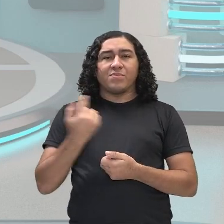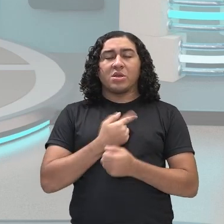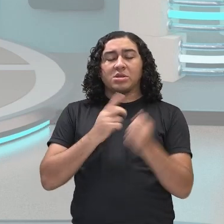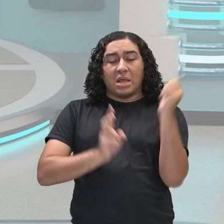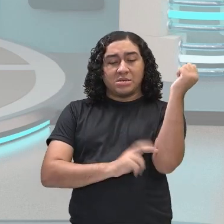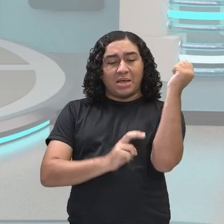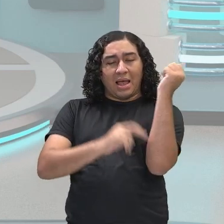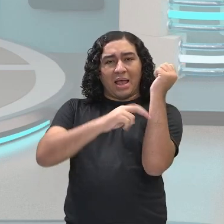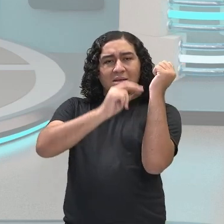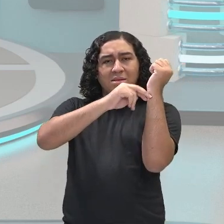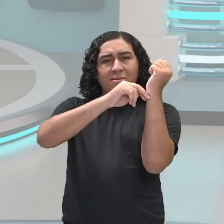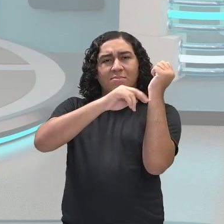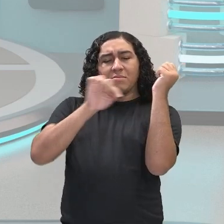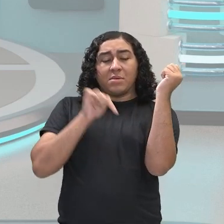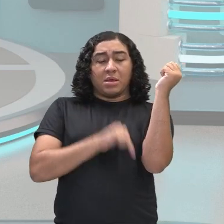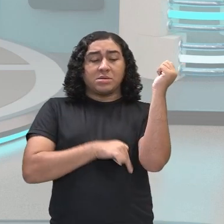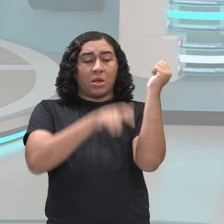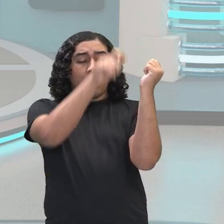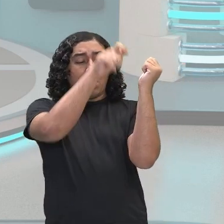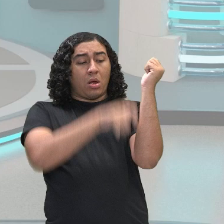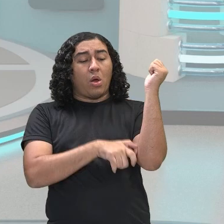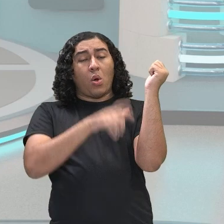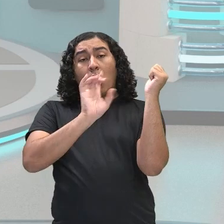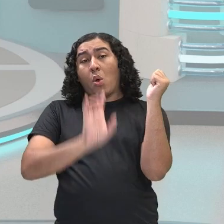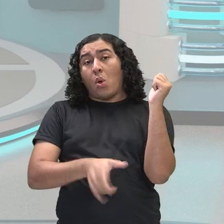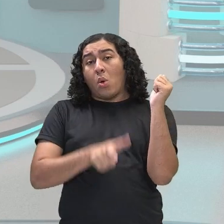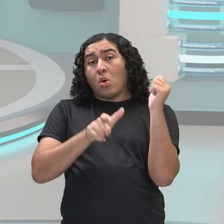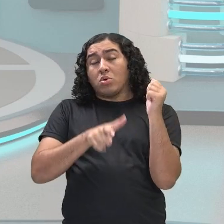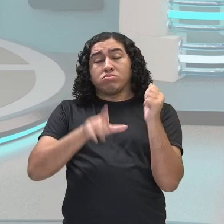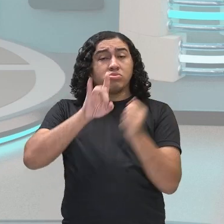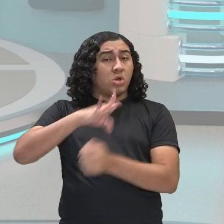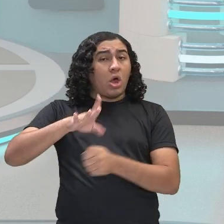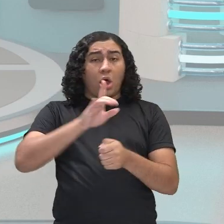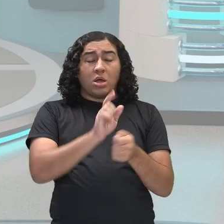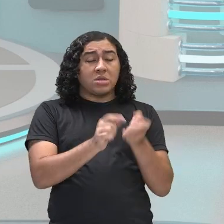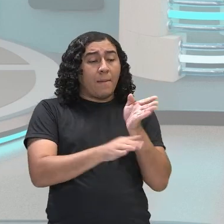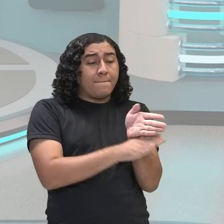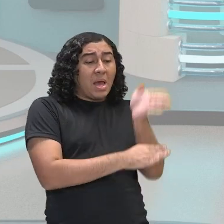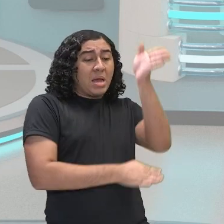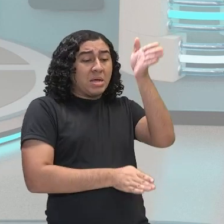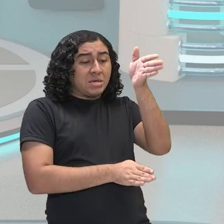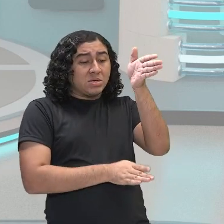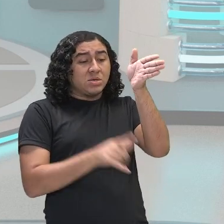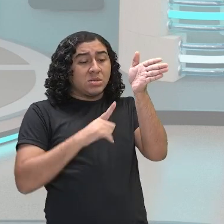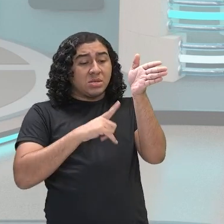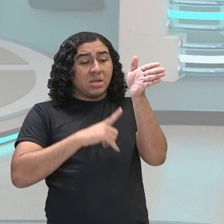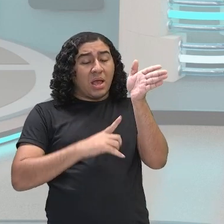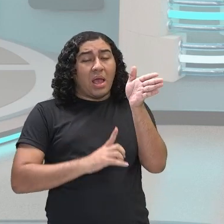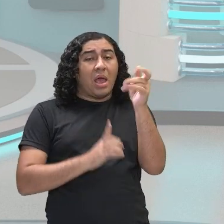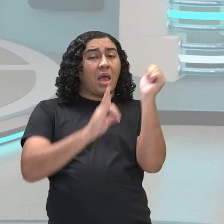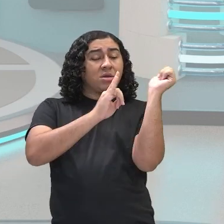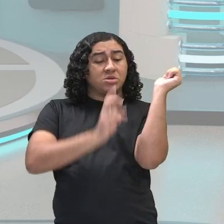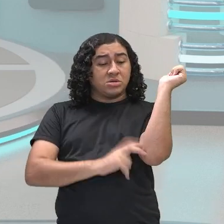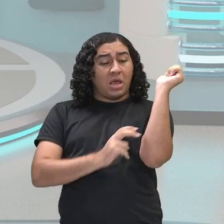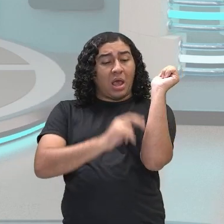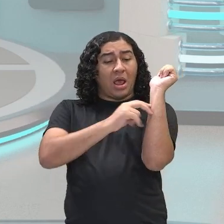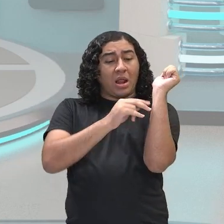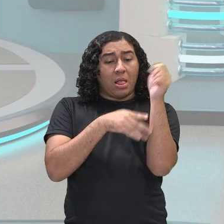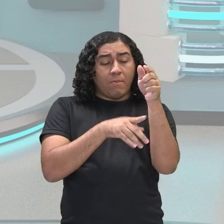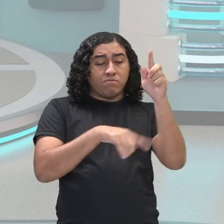escada? Ela estava apenas apoiada na parede, um suporte. Mas o